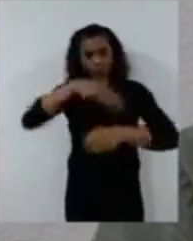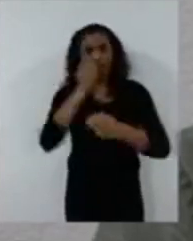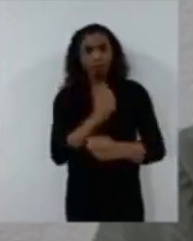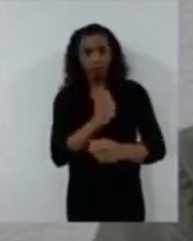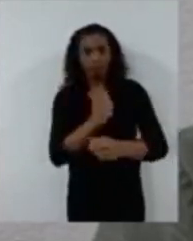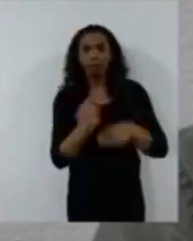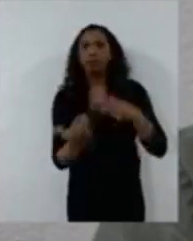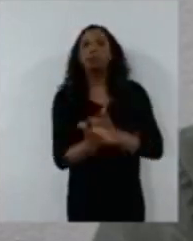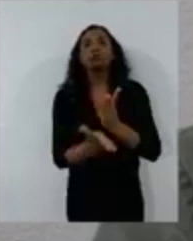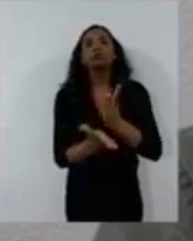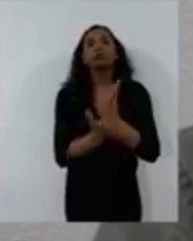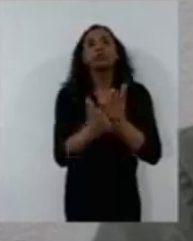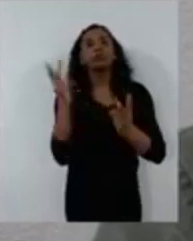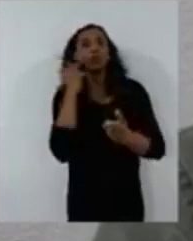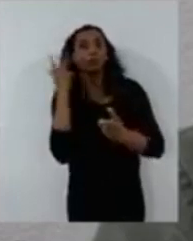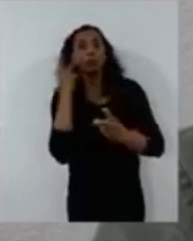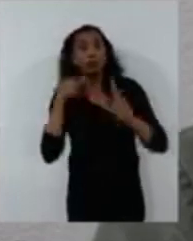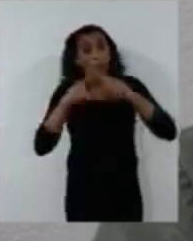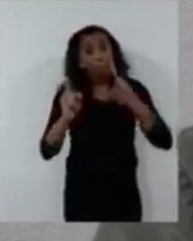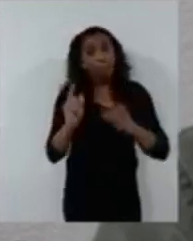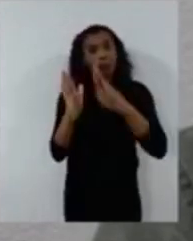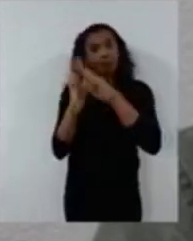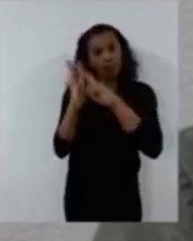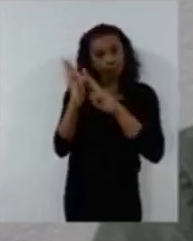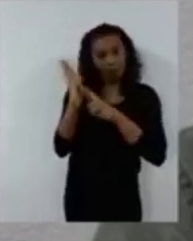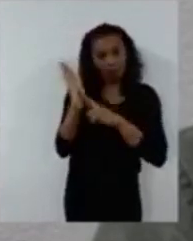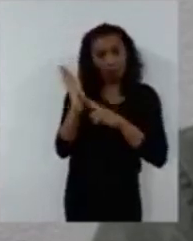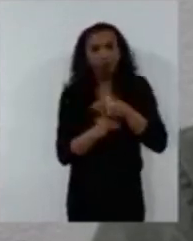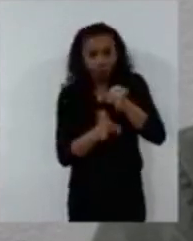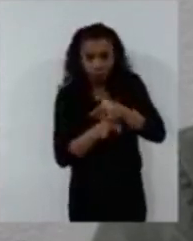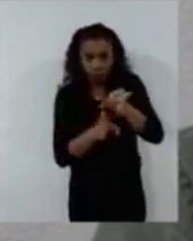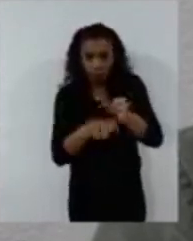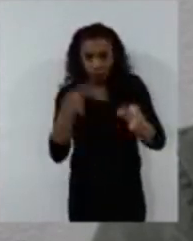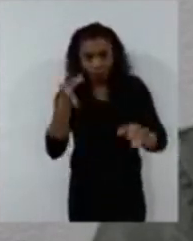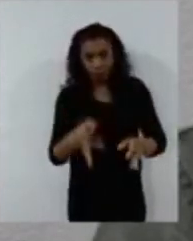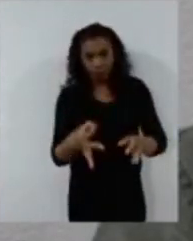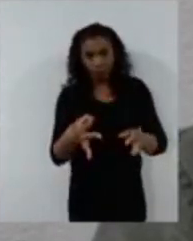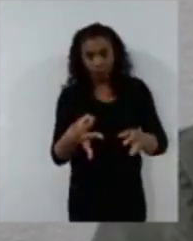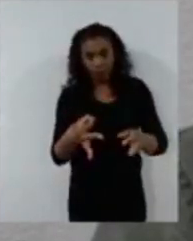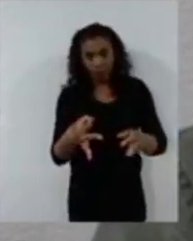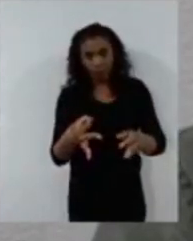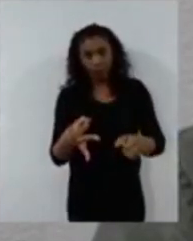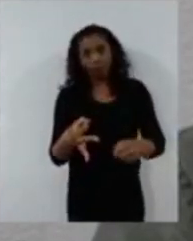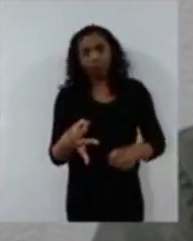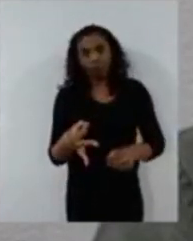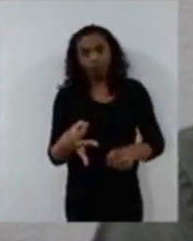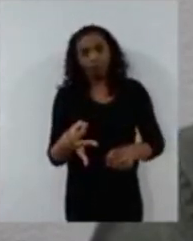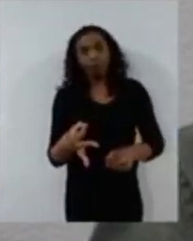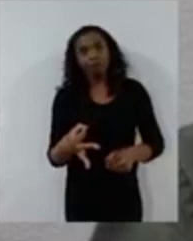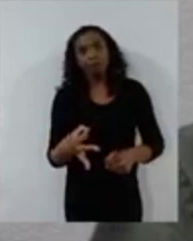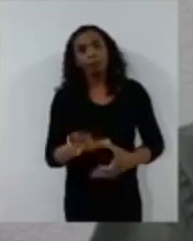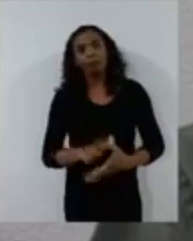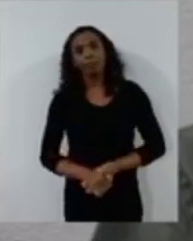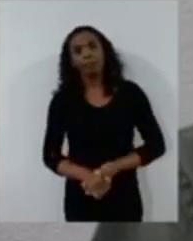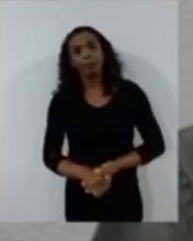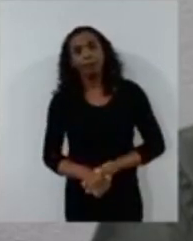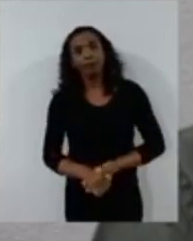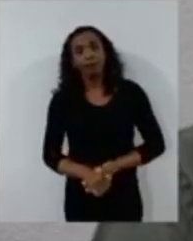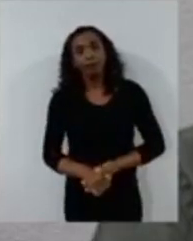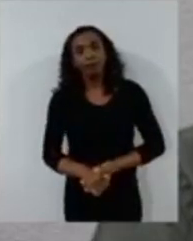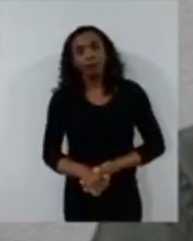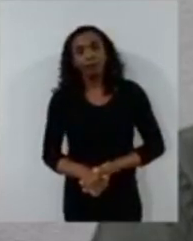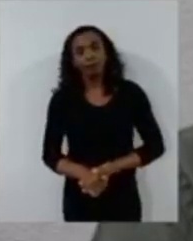funcionando sob as mesmas regras e que estão validadas para